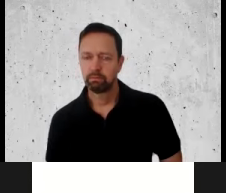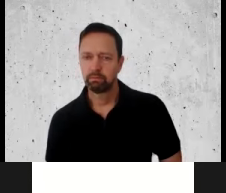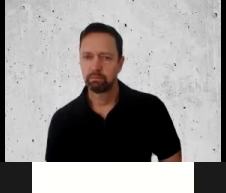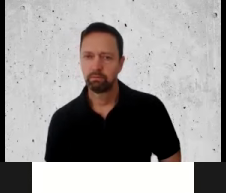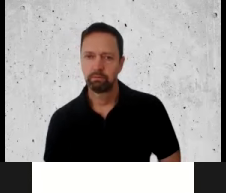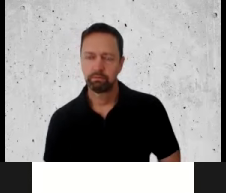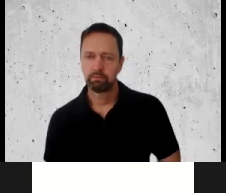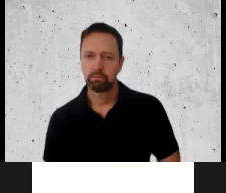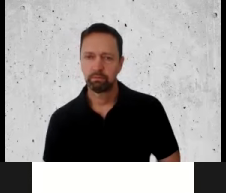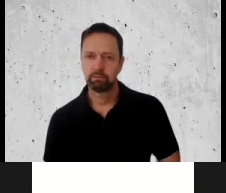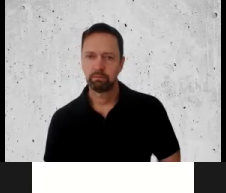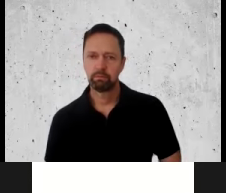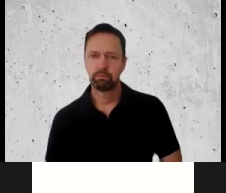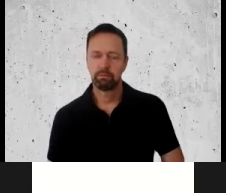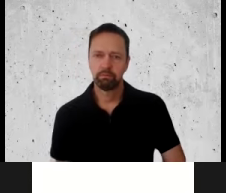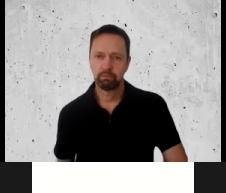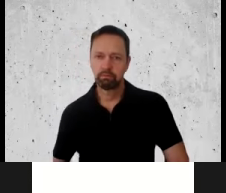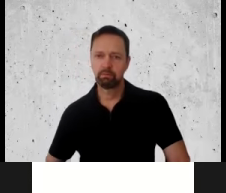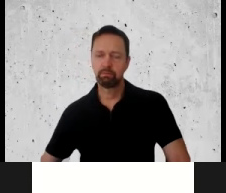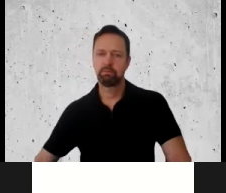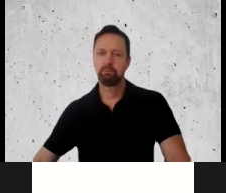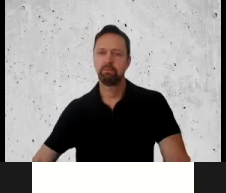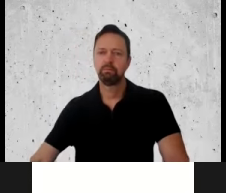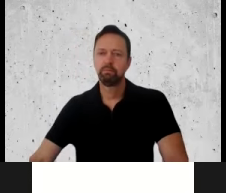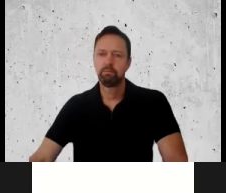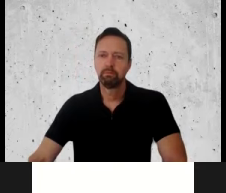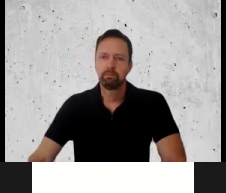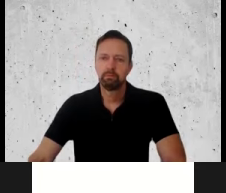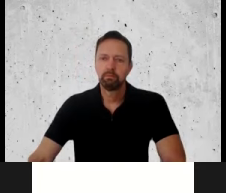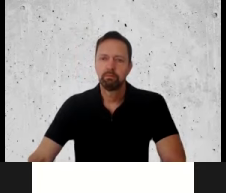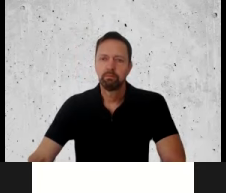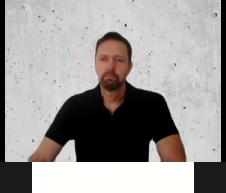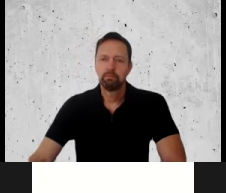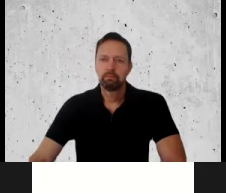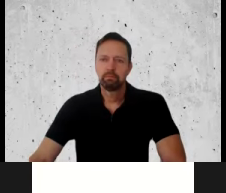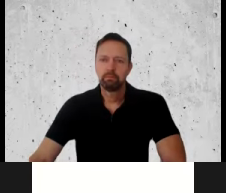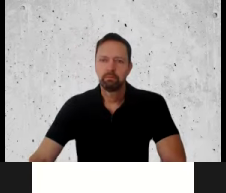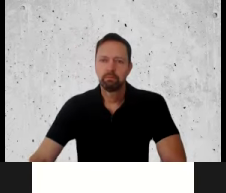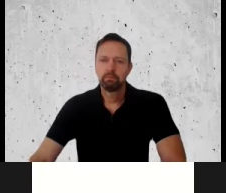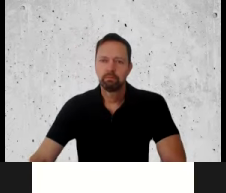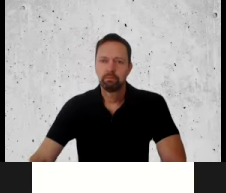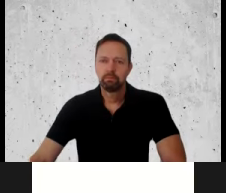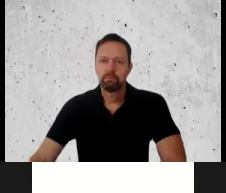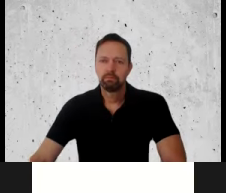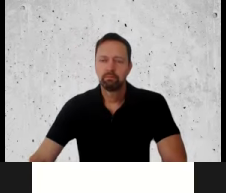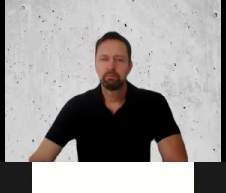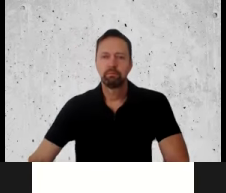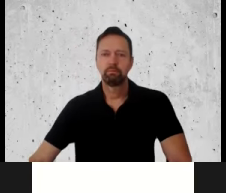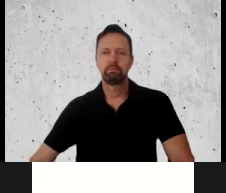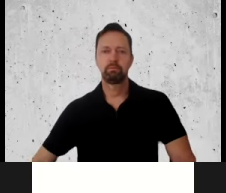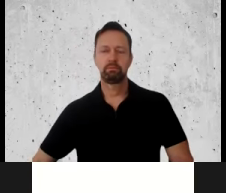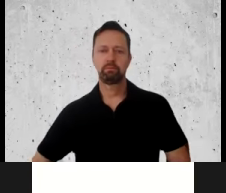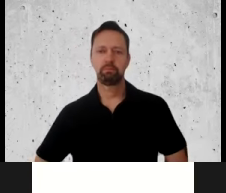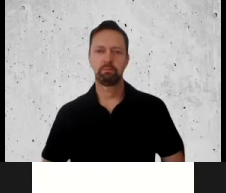realização material dessas expectativas numa sociedade democrática como é o Brasil, especificamente. Então, fica aqui o registro, o professor Marcos